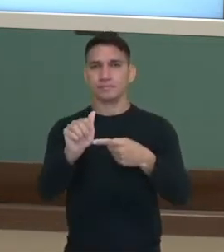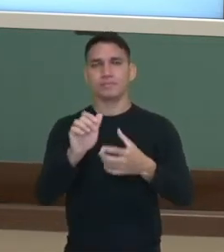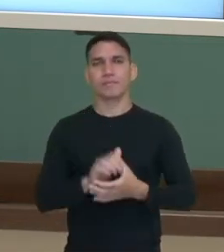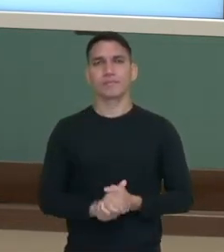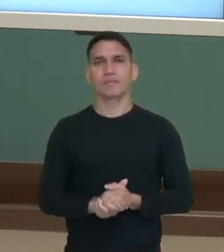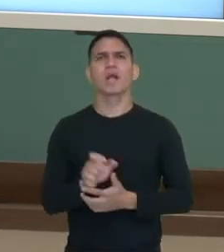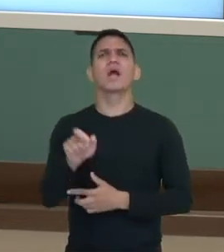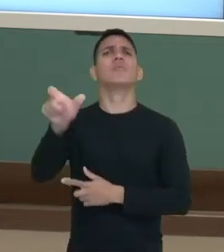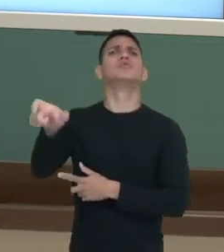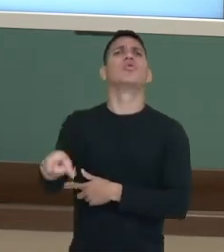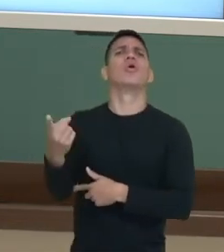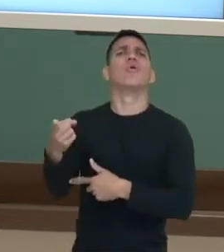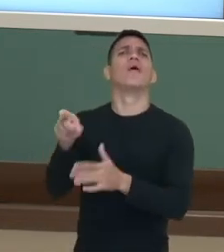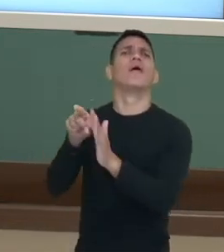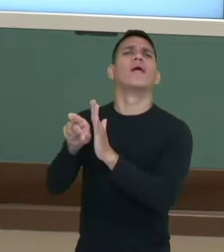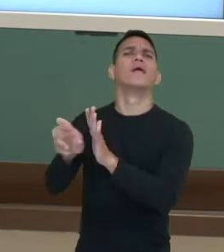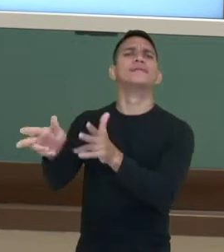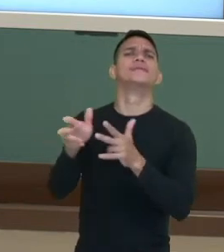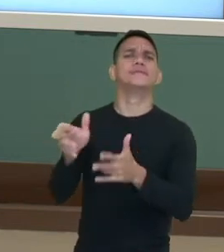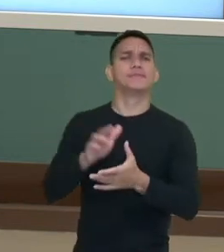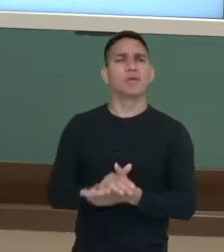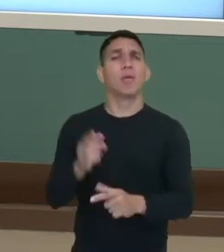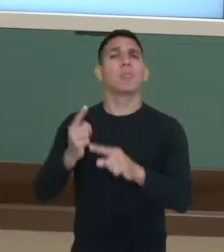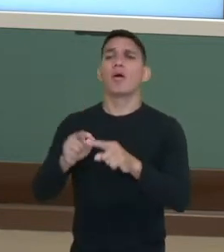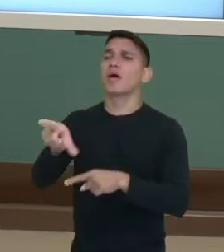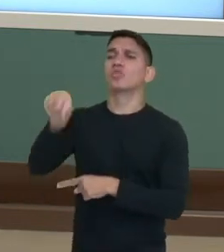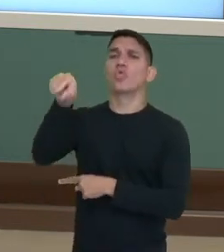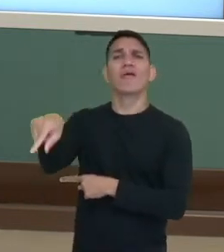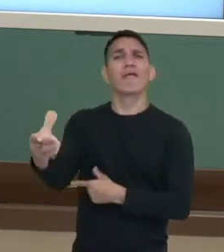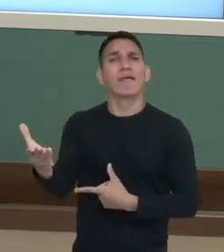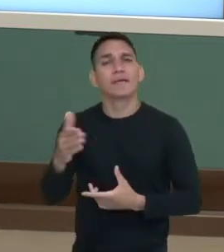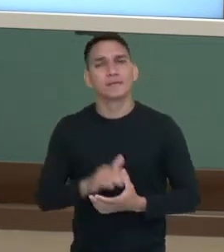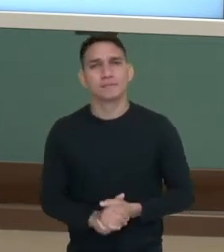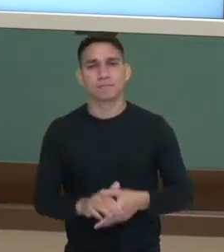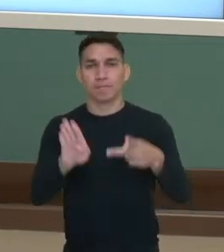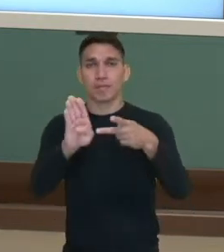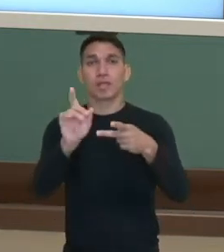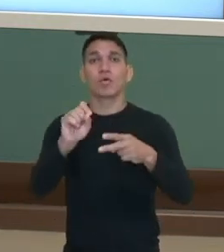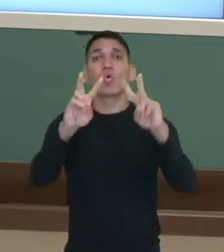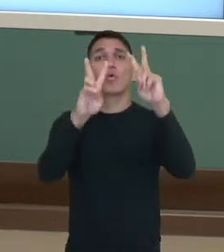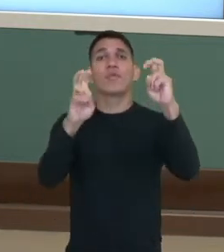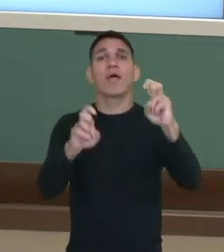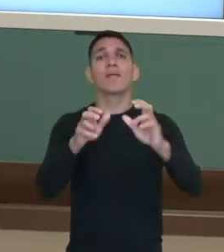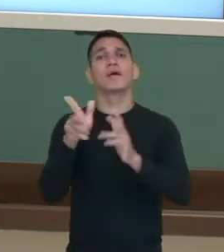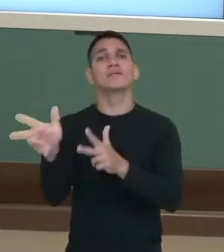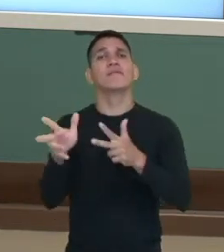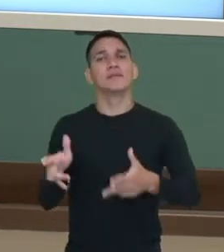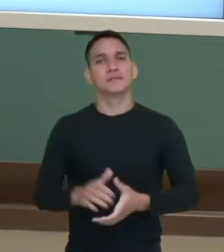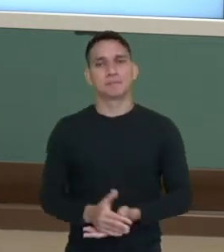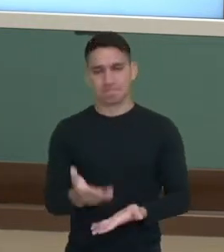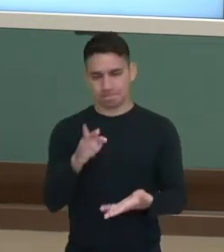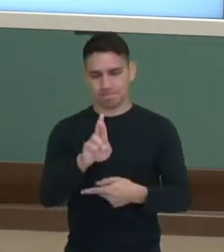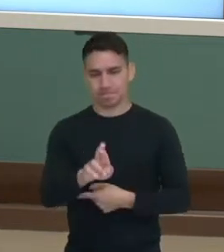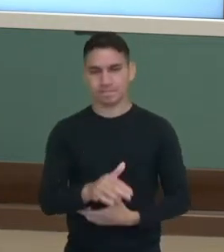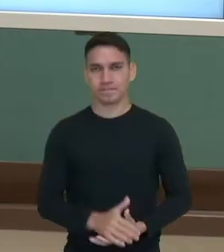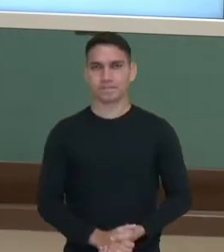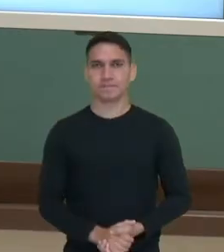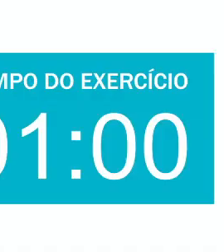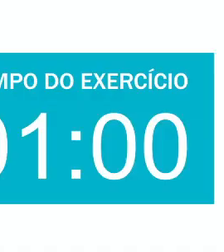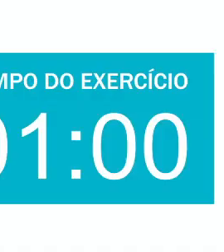é o entrevistado? Por que ele foi escolhido? Letra B. Qual é o tema da entrevista? Comece!